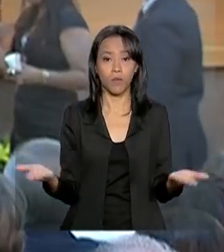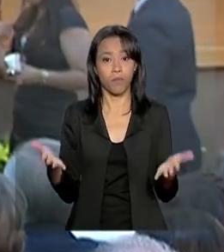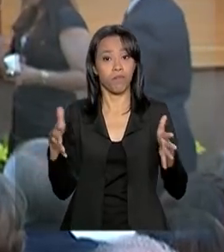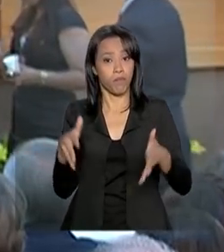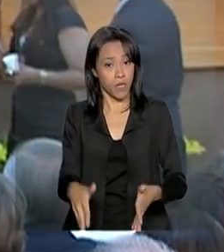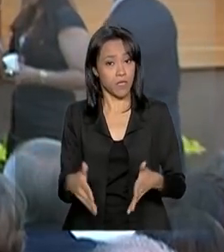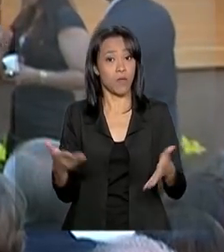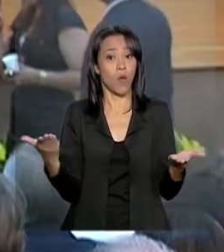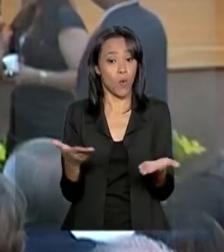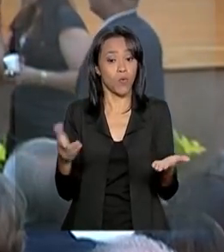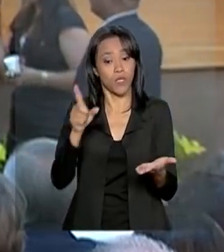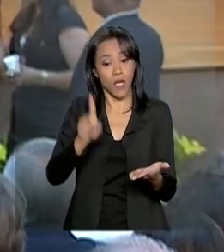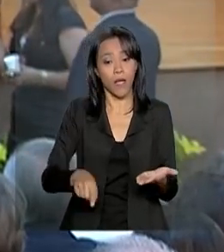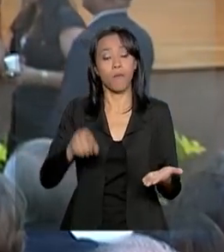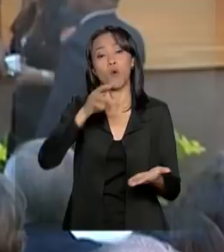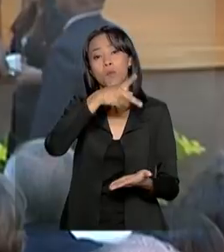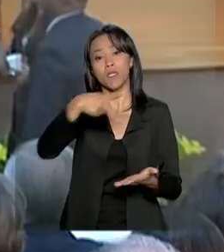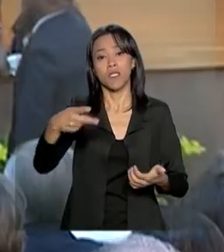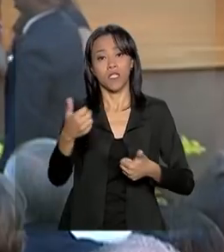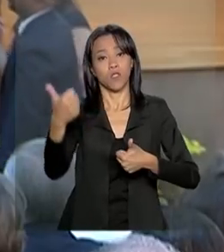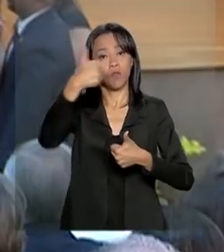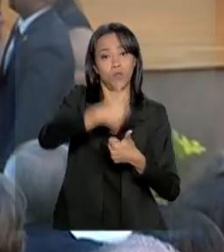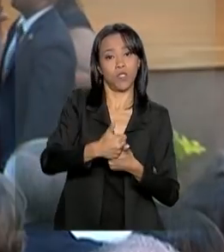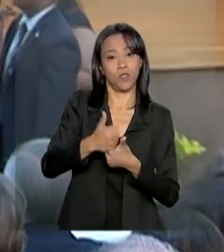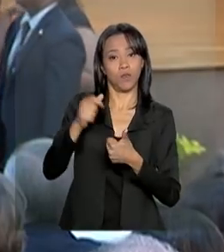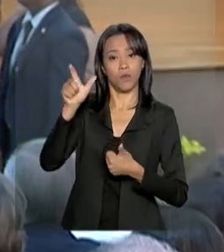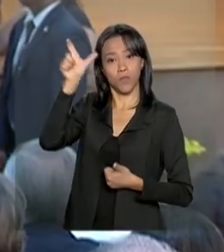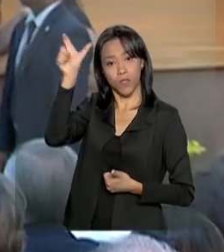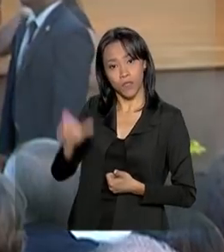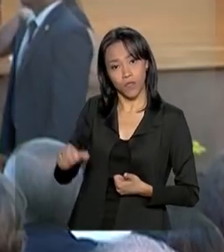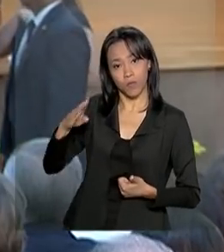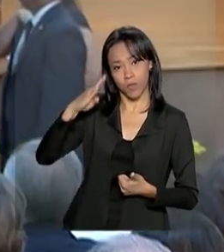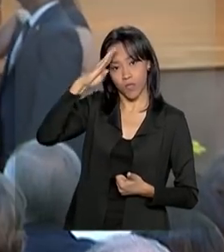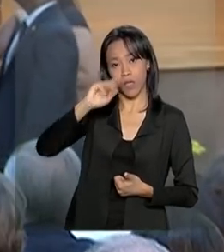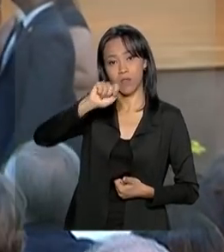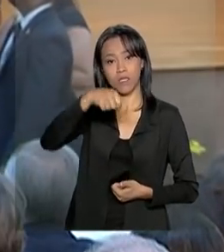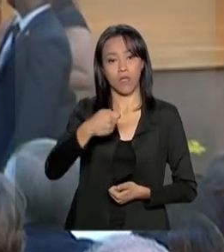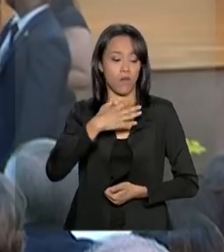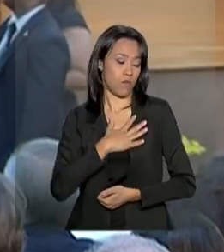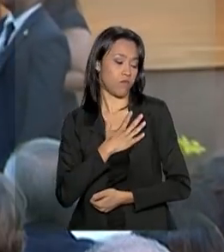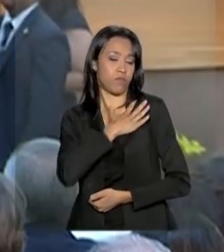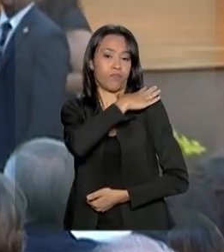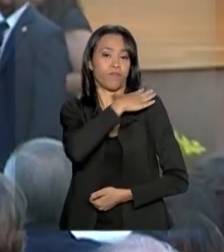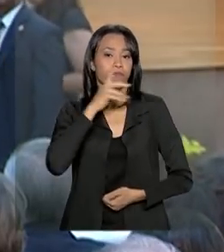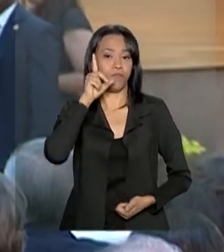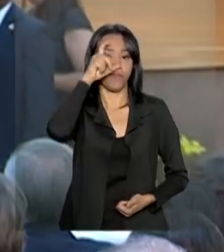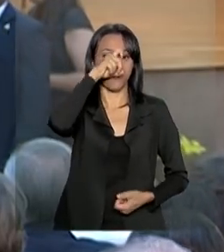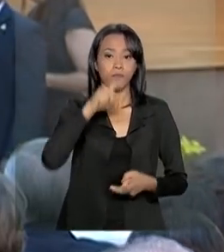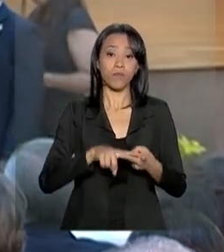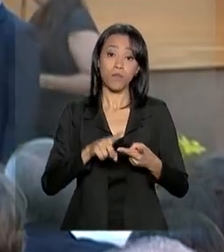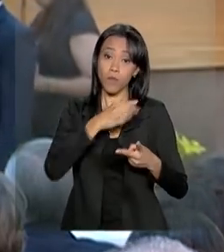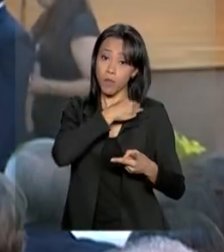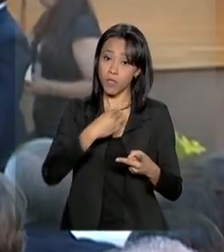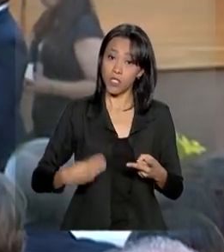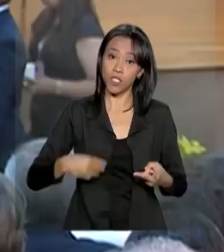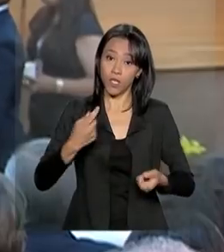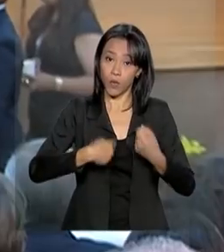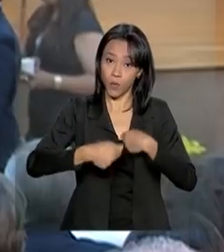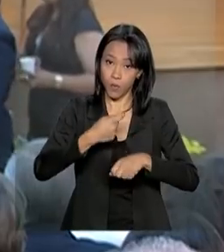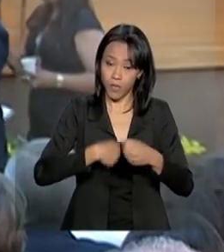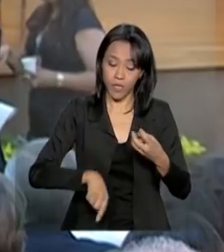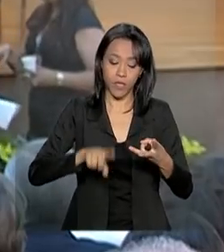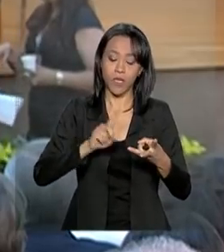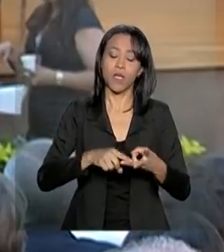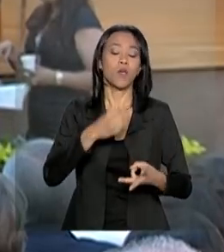a Luciana falou, o presidente em exercício, Hamilton Mourão, e também o ministro da Economia, Paulo Guedes, o ministro